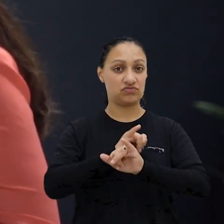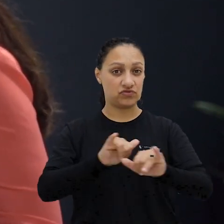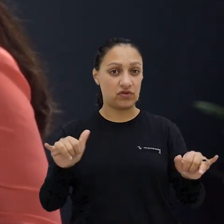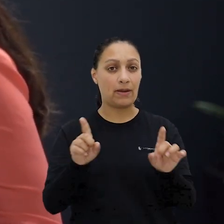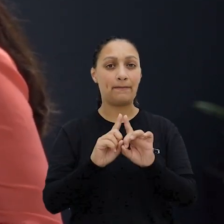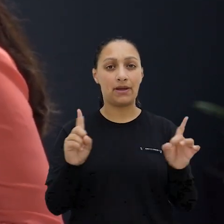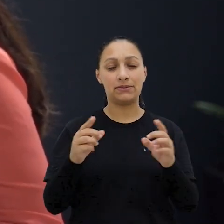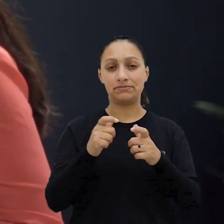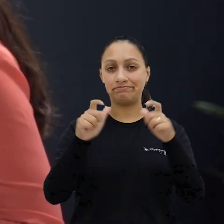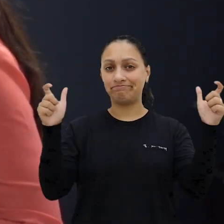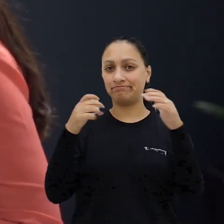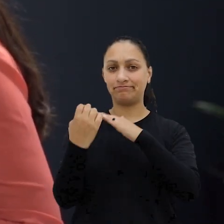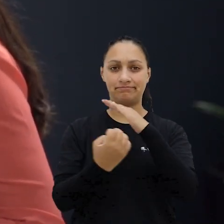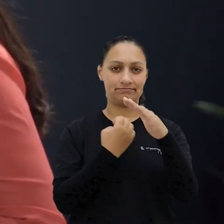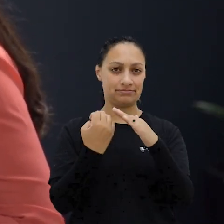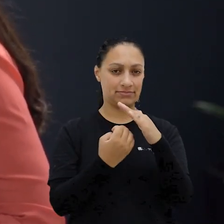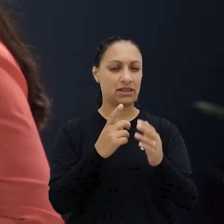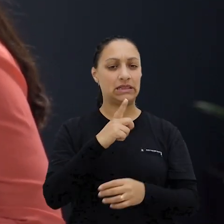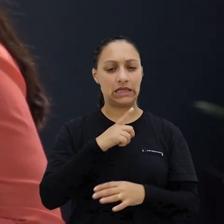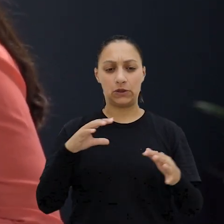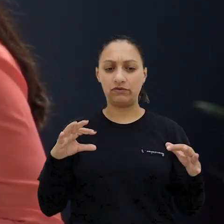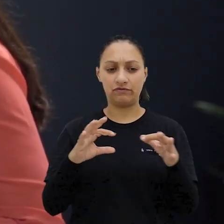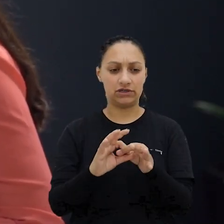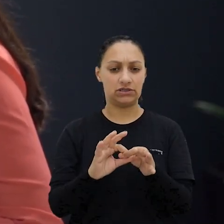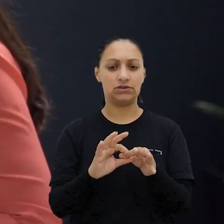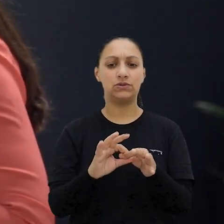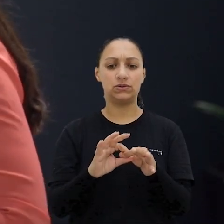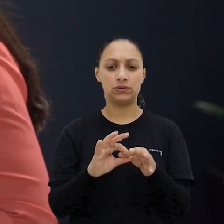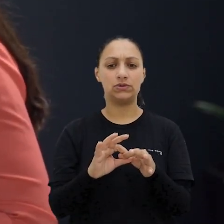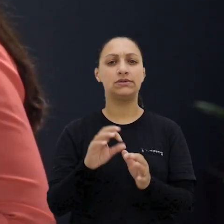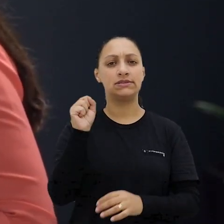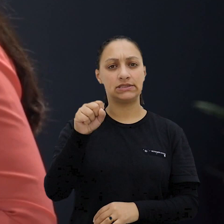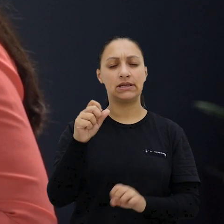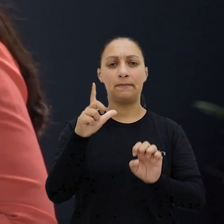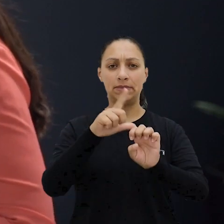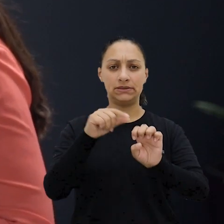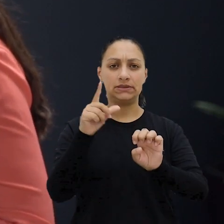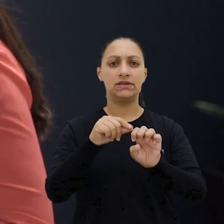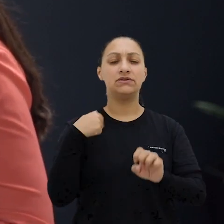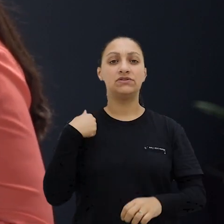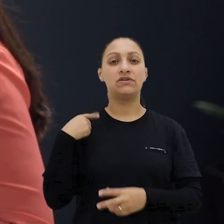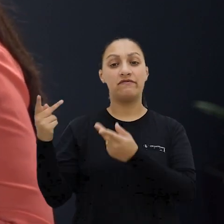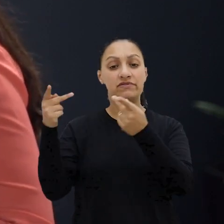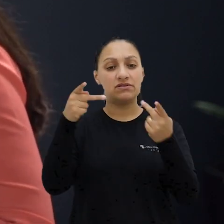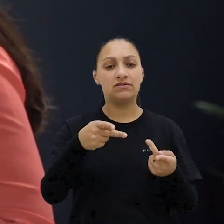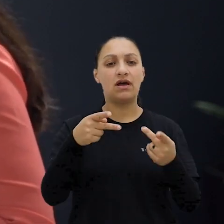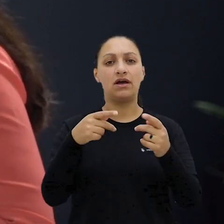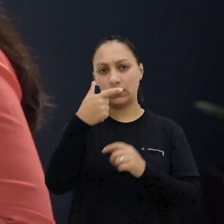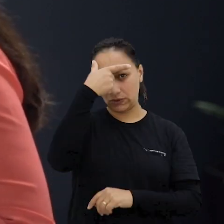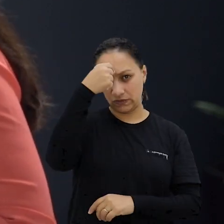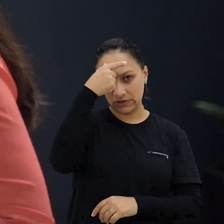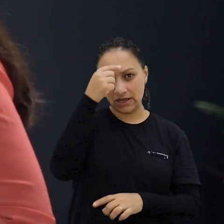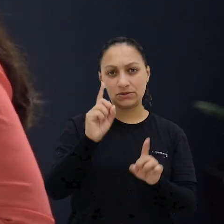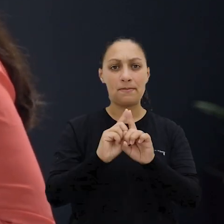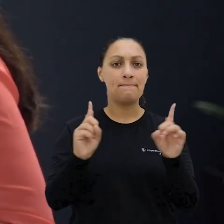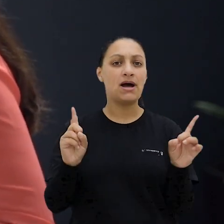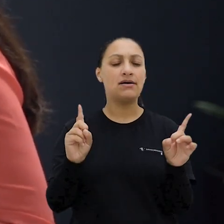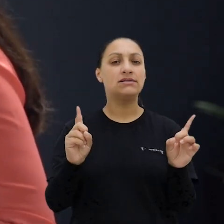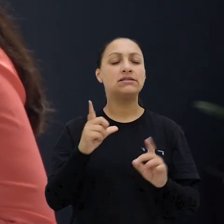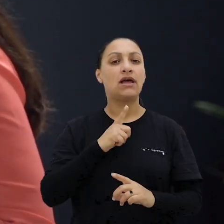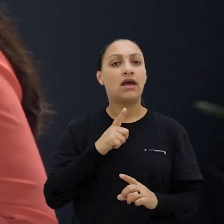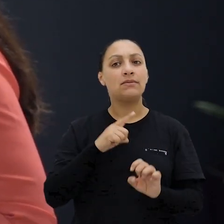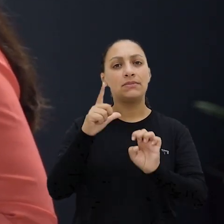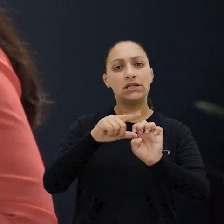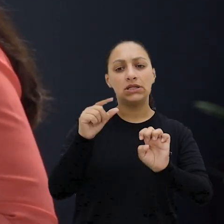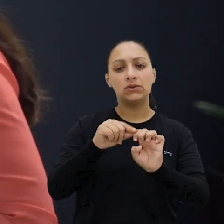a maioria das empresas, elas têm um vínculo, sim, com, né, empreendedores que vieram da universidade, mas tem muito